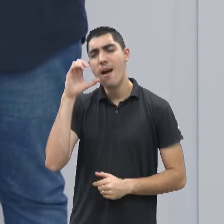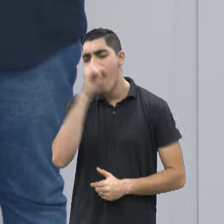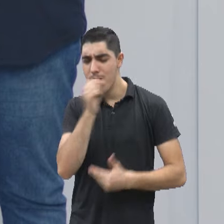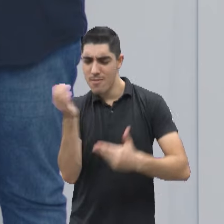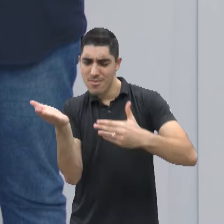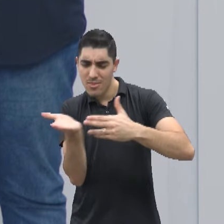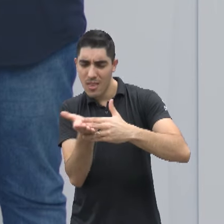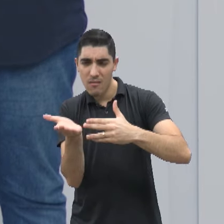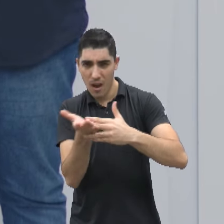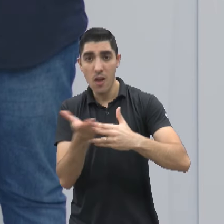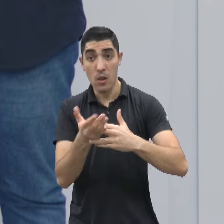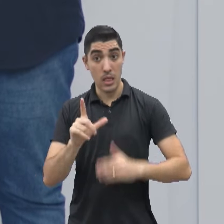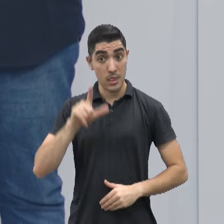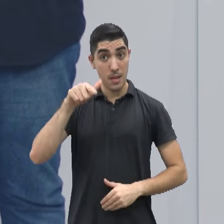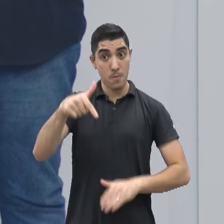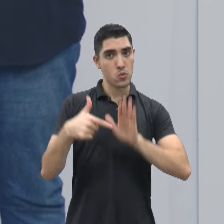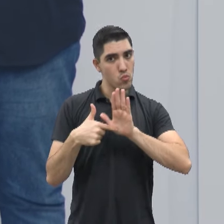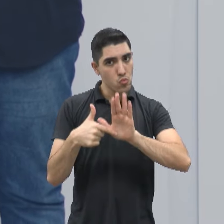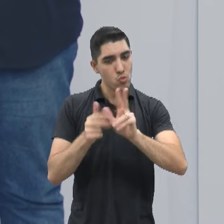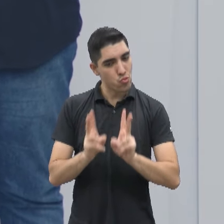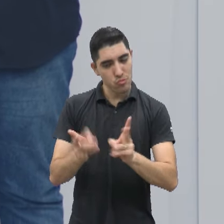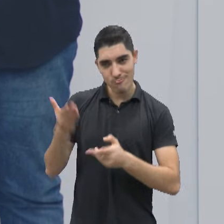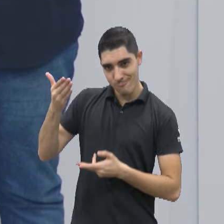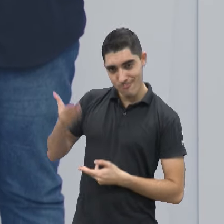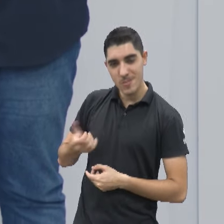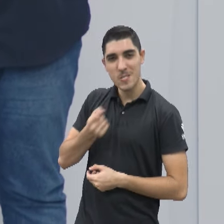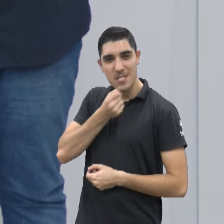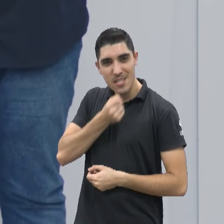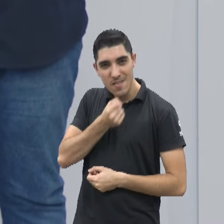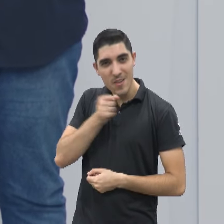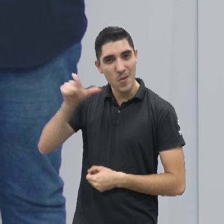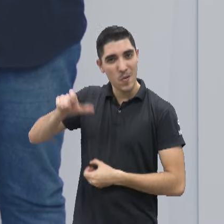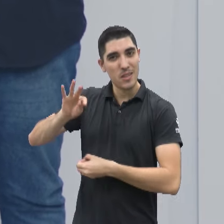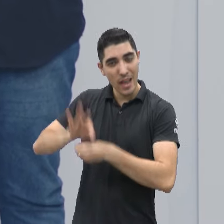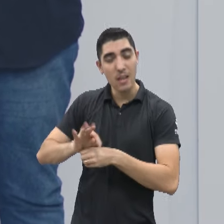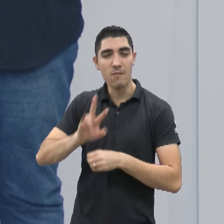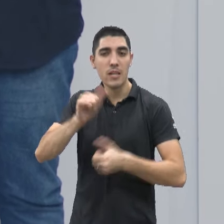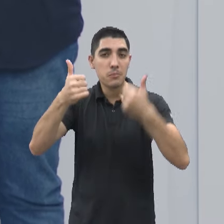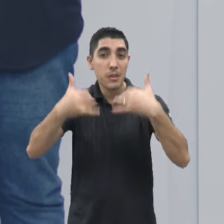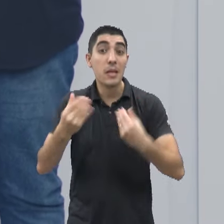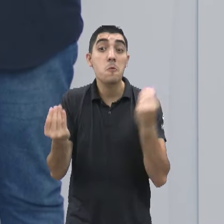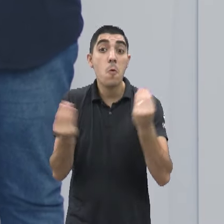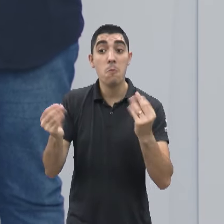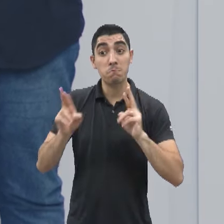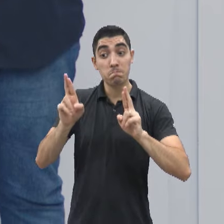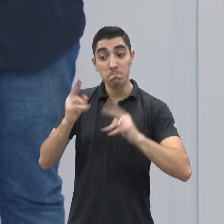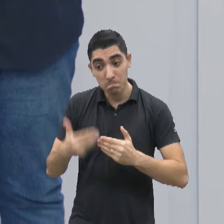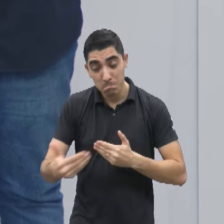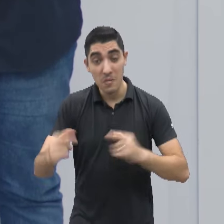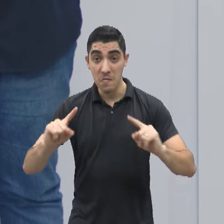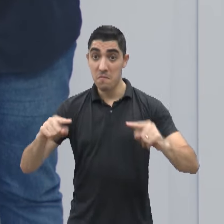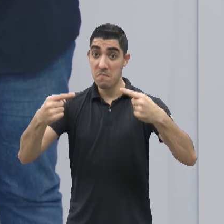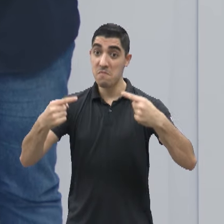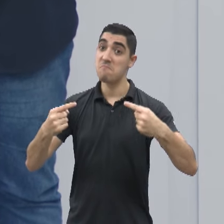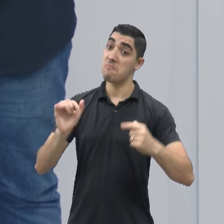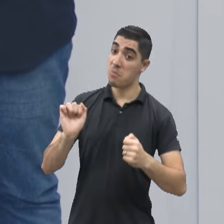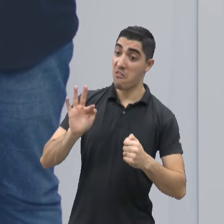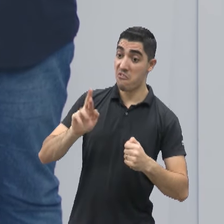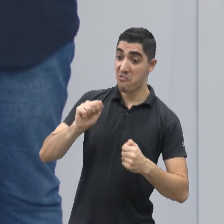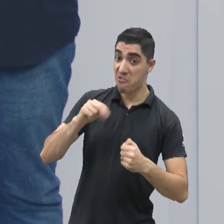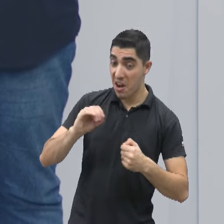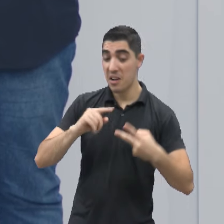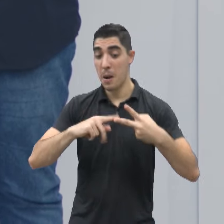aqui no Hora do Esporte, na volta tem mais Regis Marrelli, a gente vai falar muito aí, projetar as finais, seja com Franca, seja com o Paulistano, já tem data